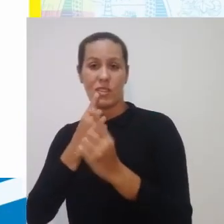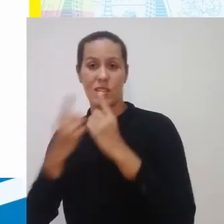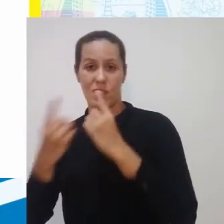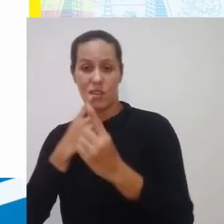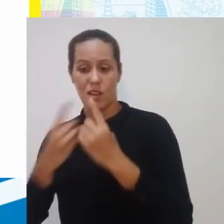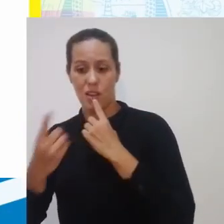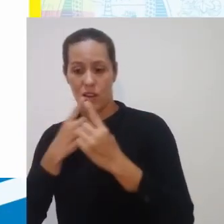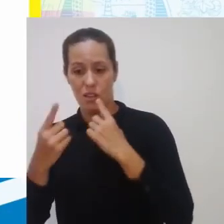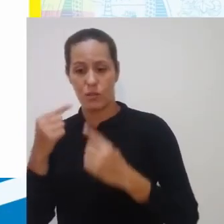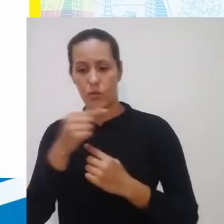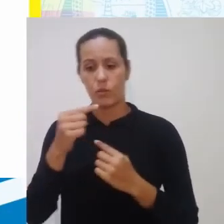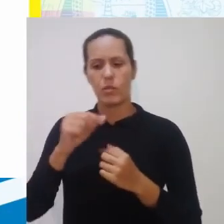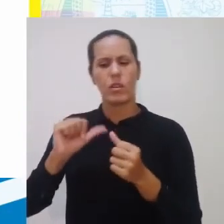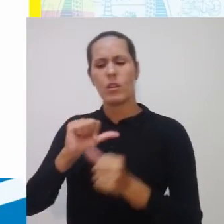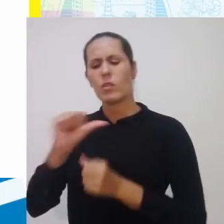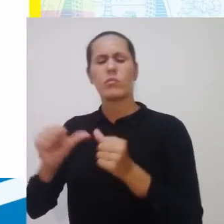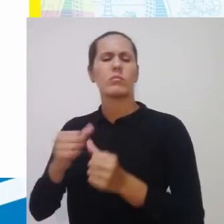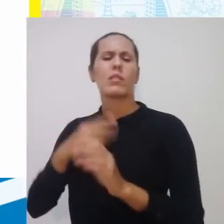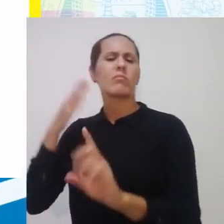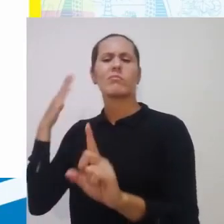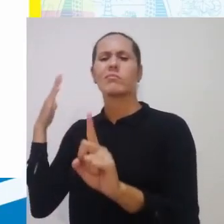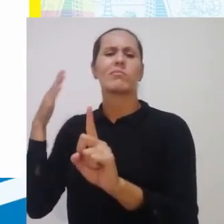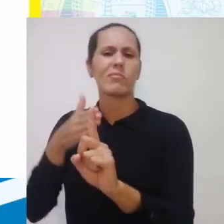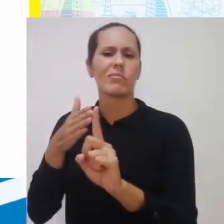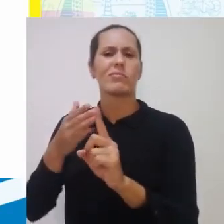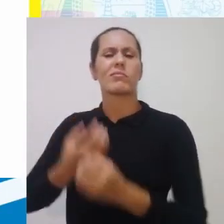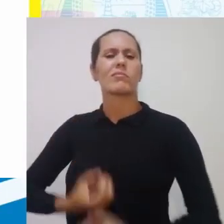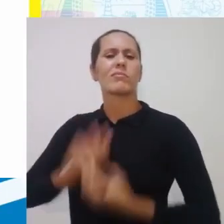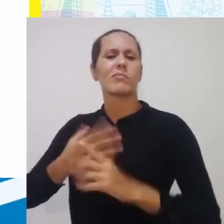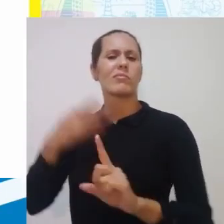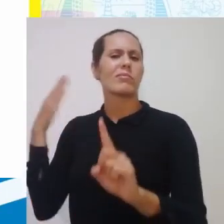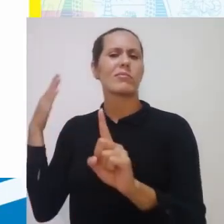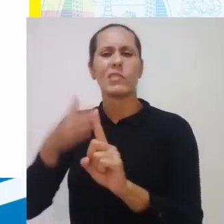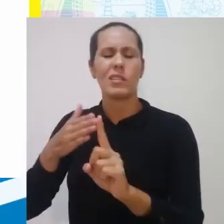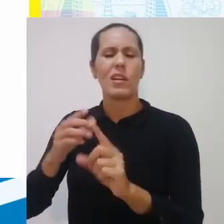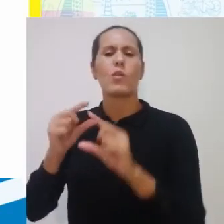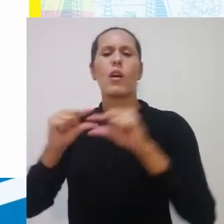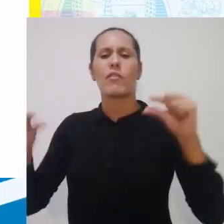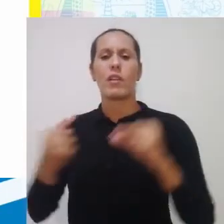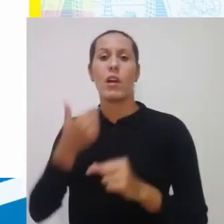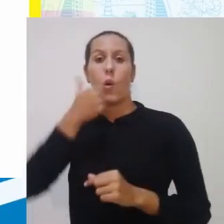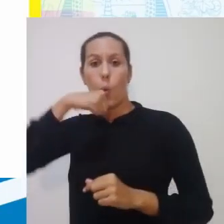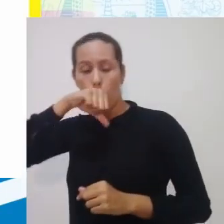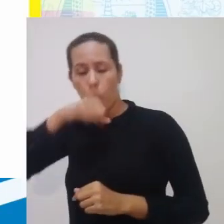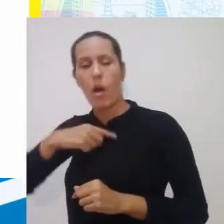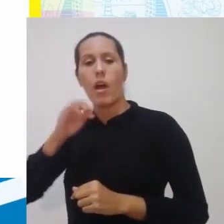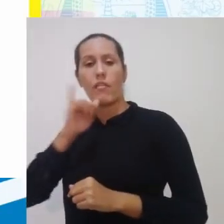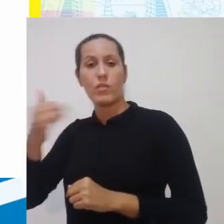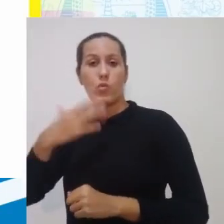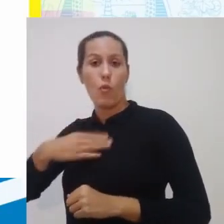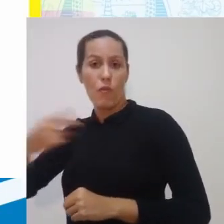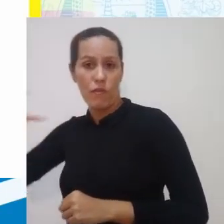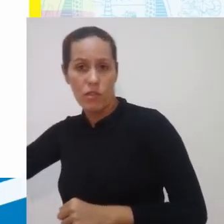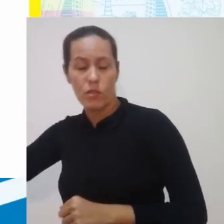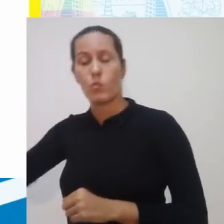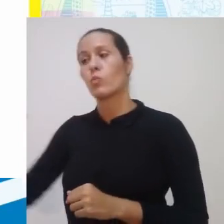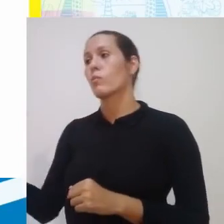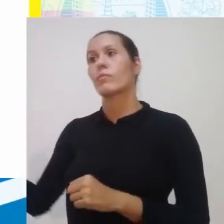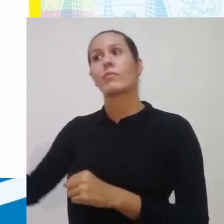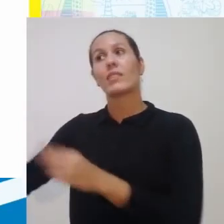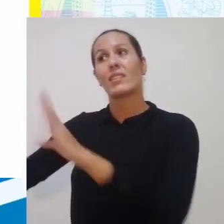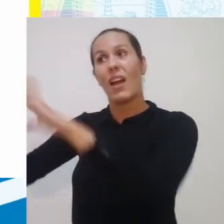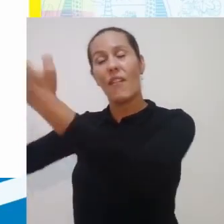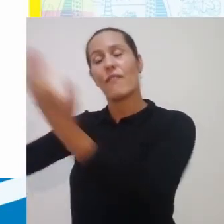um diálogo, pela marca do travessão, eu coloquei no discurso indireto, transformei tudo isso numa frase maior. O pai disse ao filho